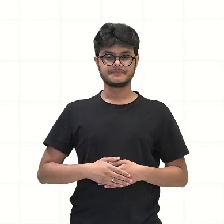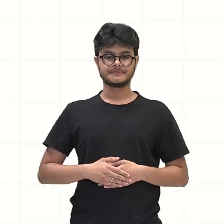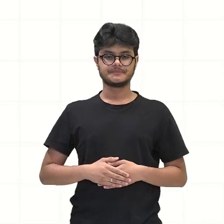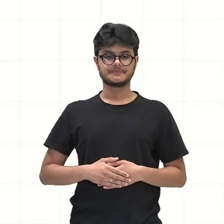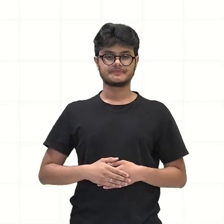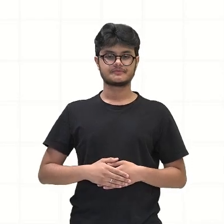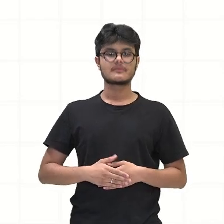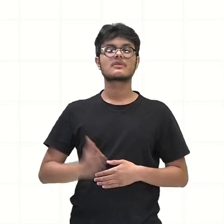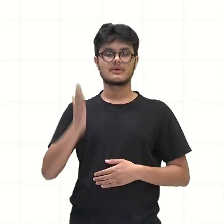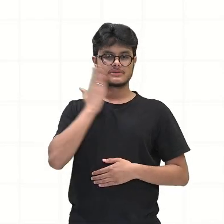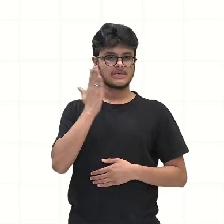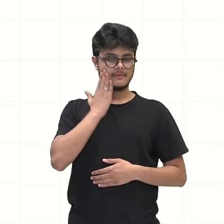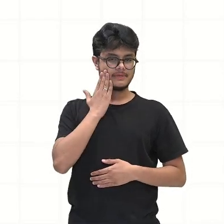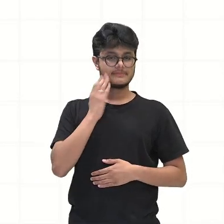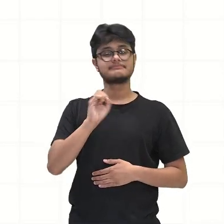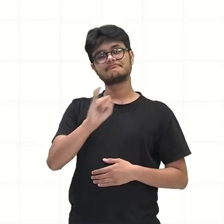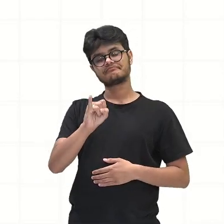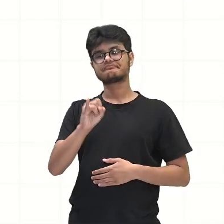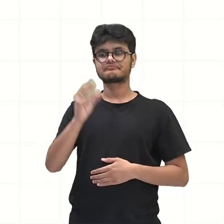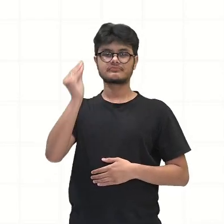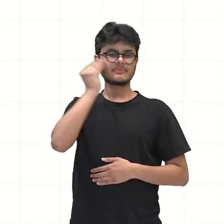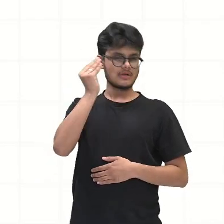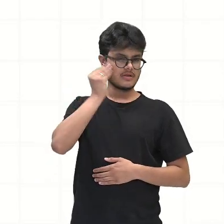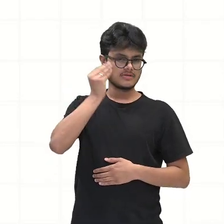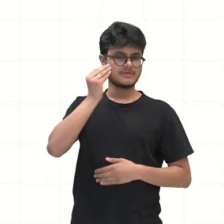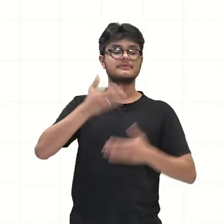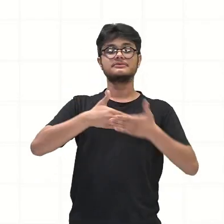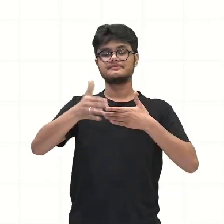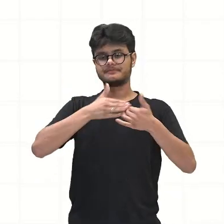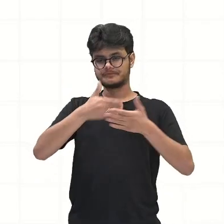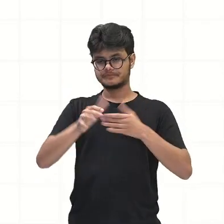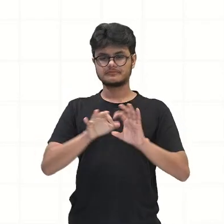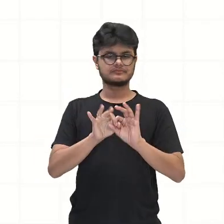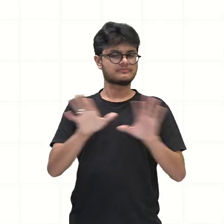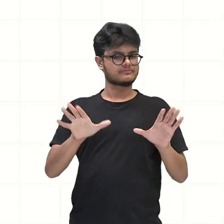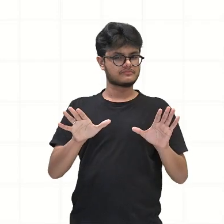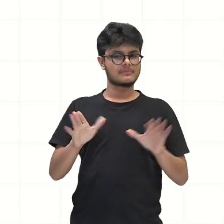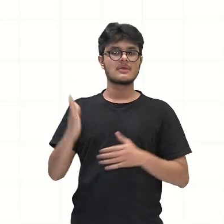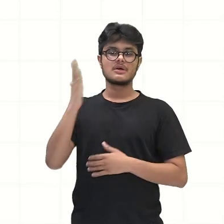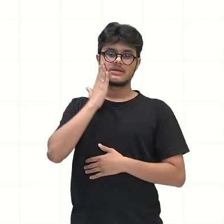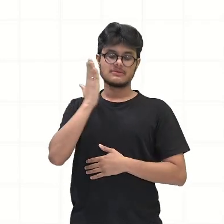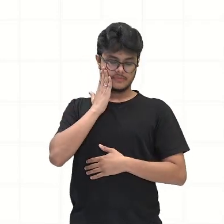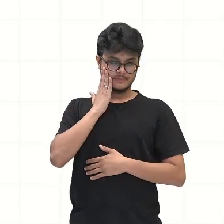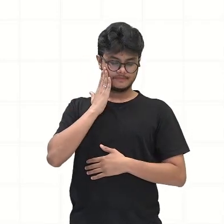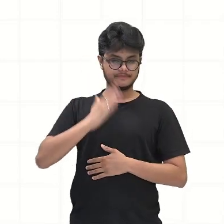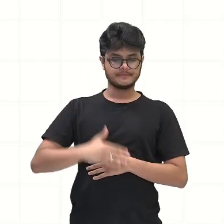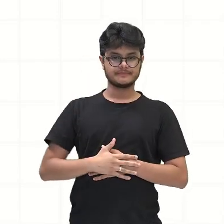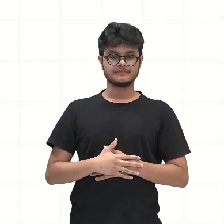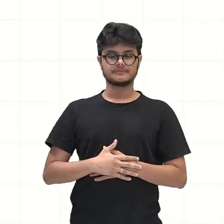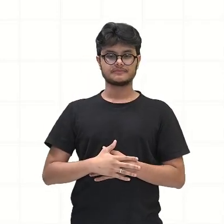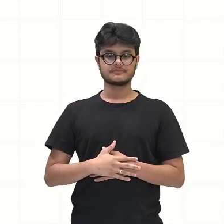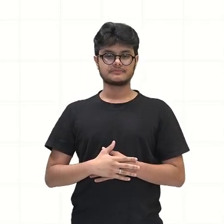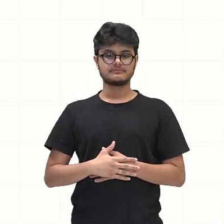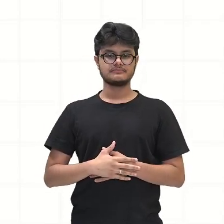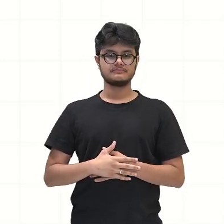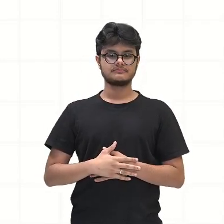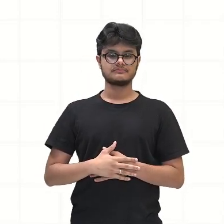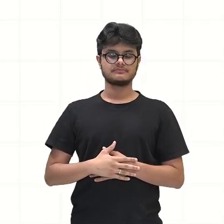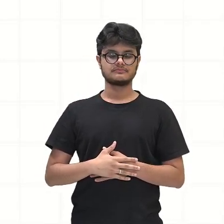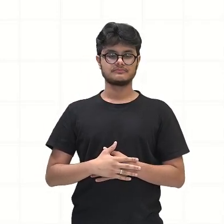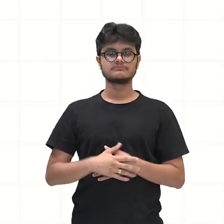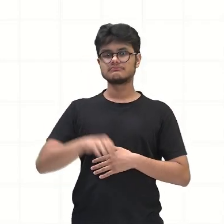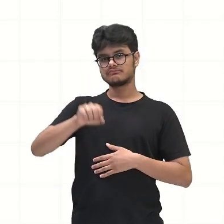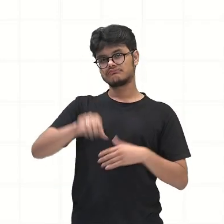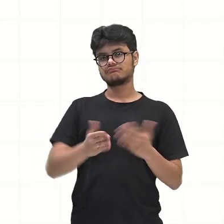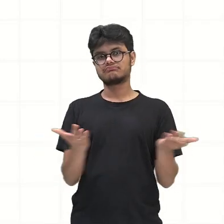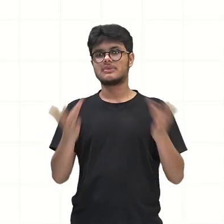o que é experimento aleatório, né? Eu vou colocar assim, ó, a gente já viu o que é experimento aleatório. É todo experimento que a gente não